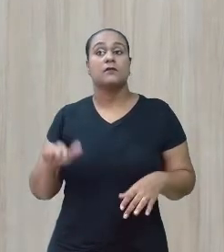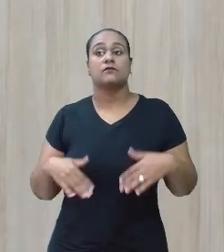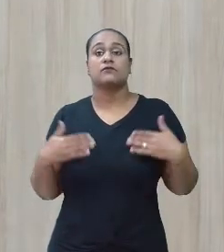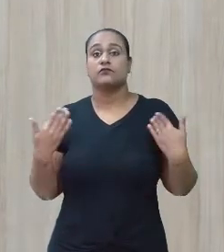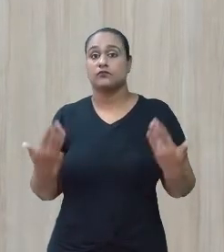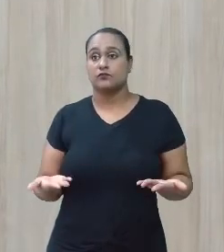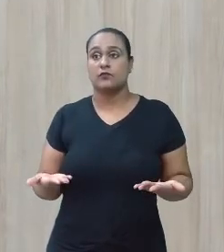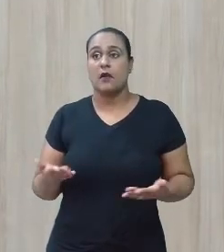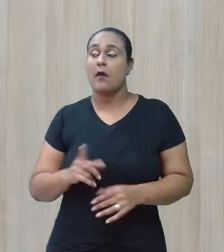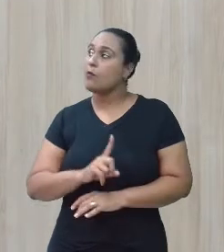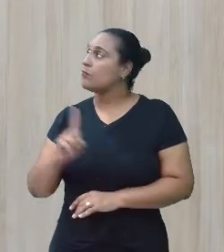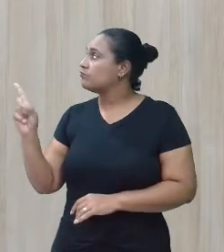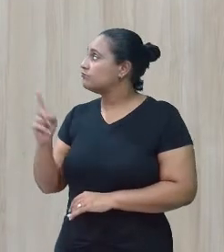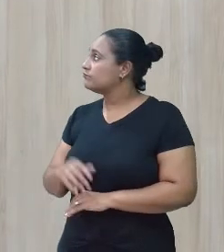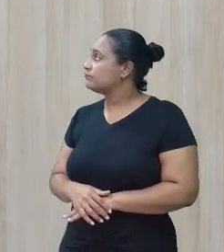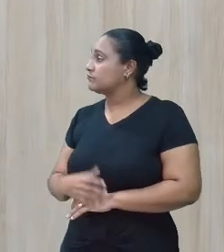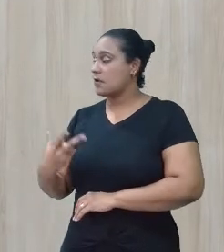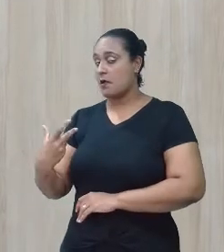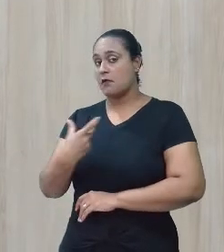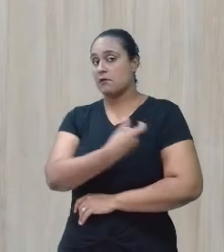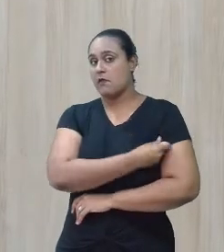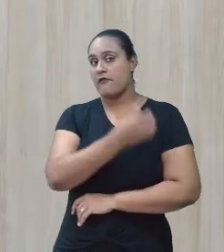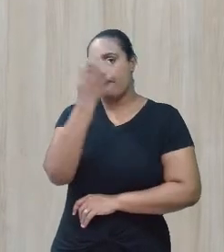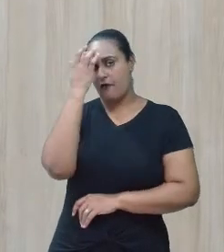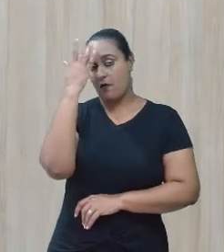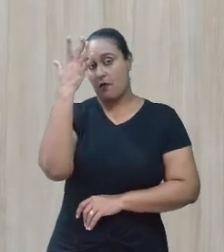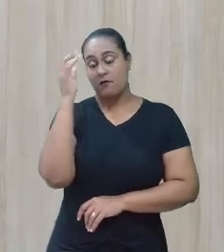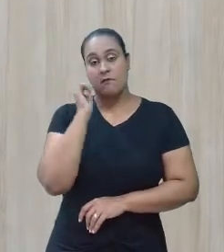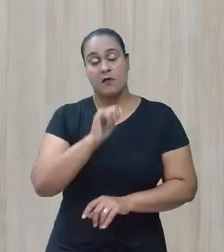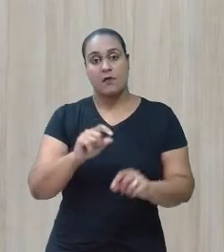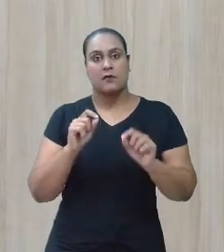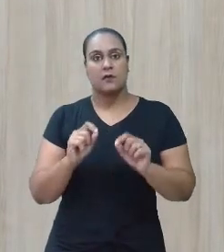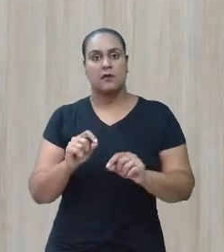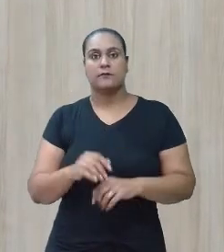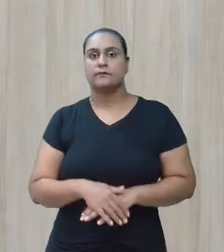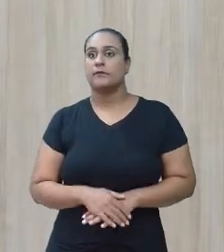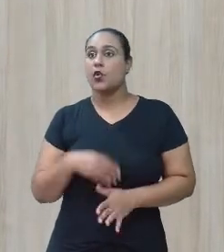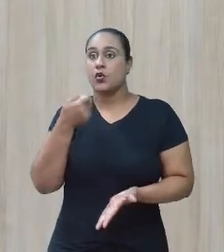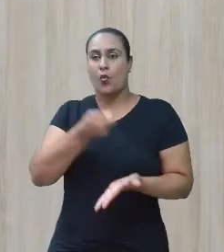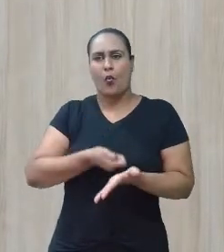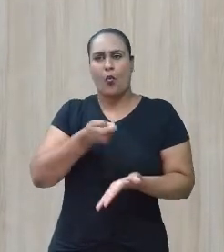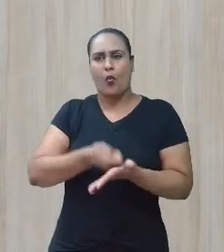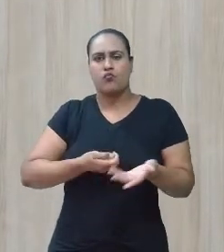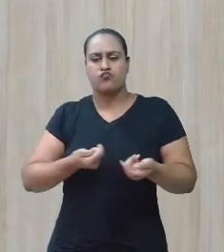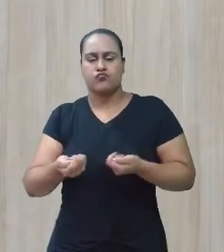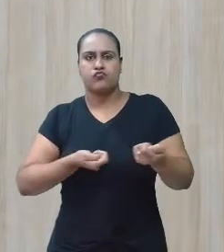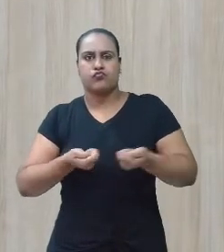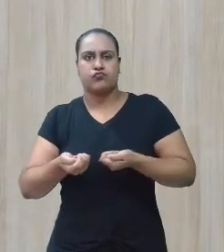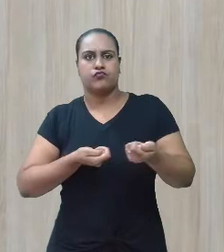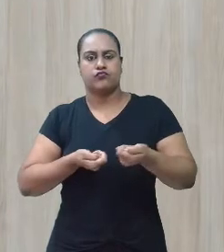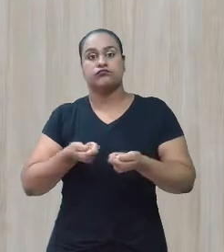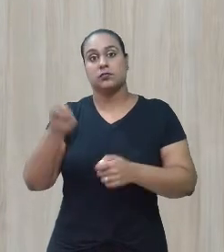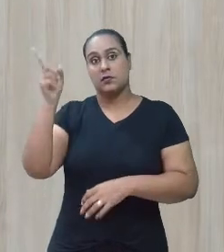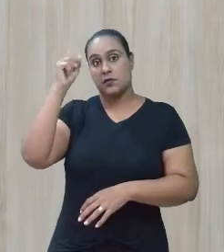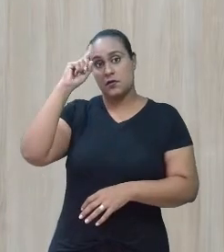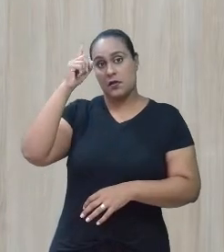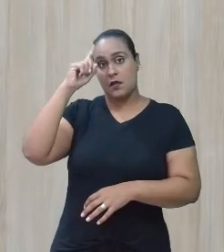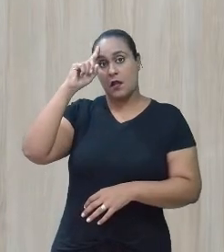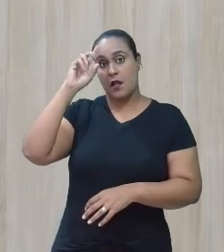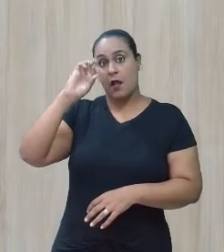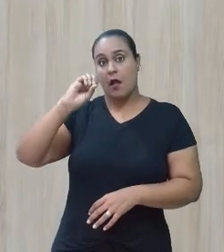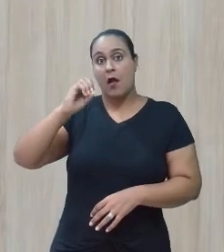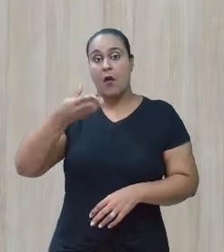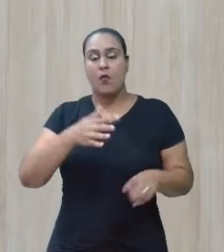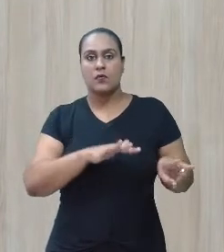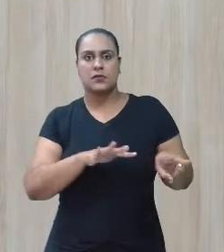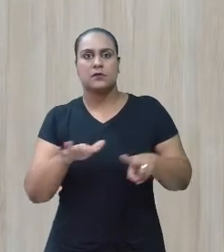esse método, né, facilita para a mulher? Então, não exige controle diário ou semanal, como a pílula, né? A mulher